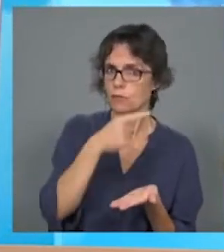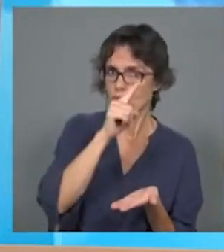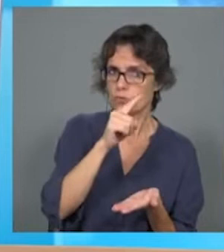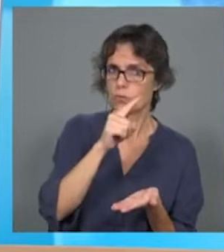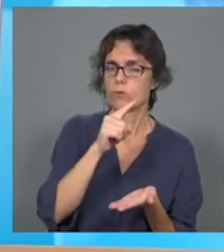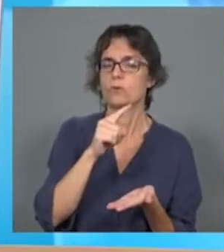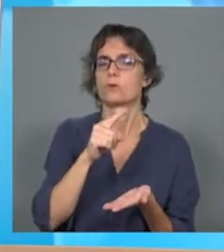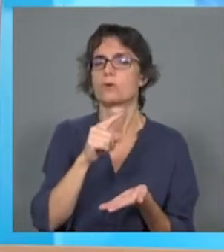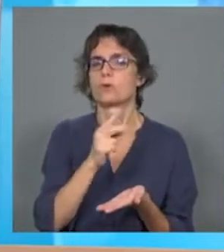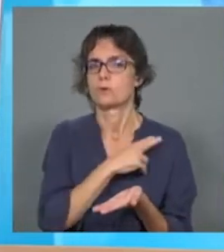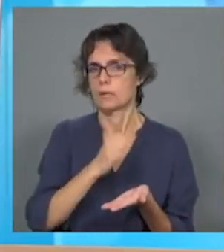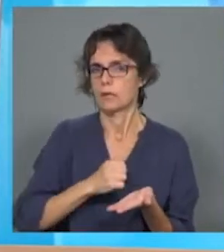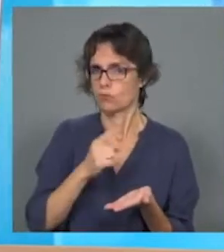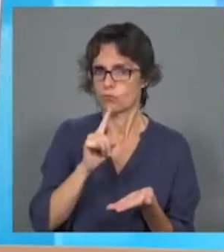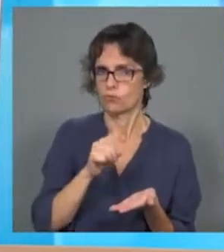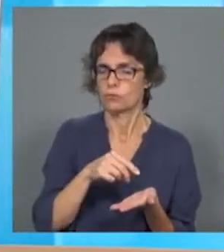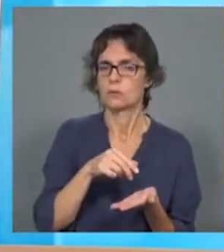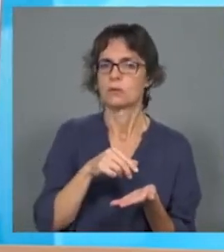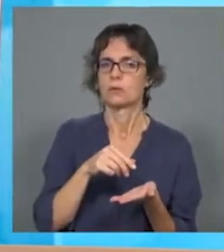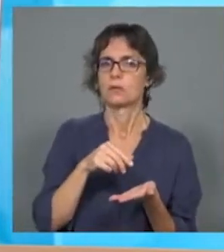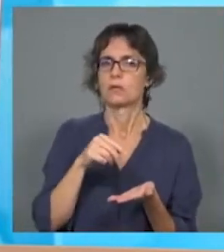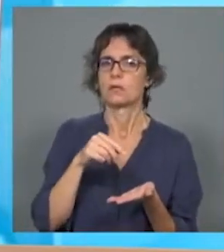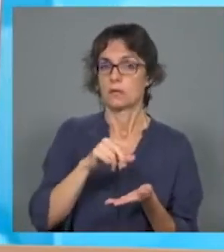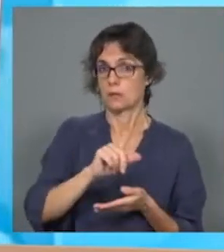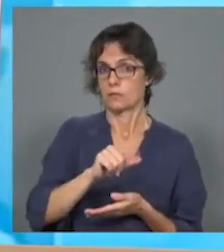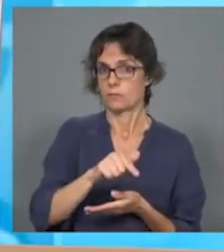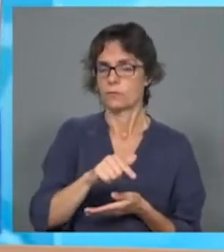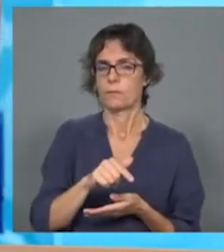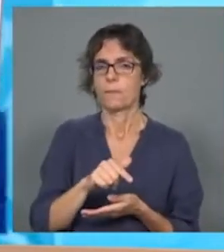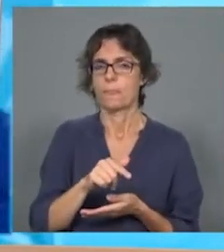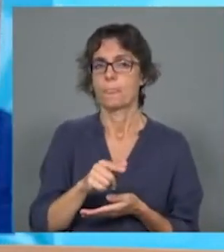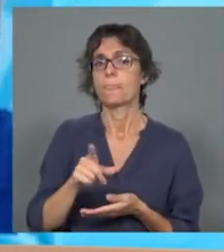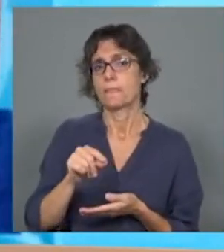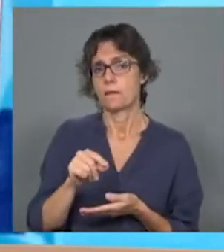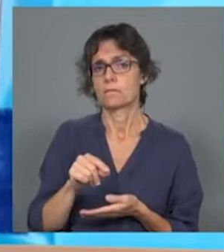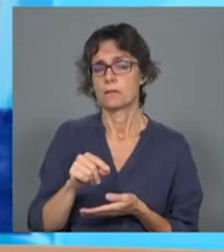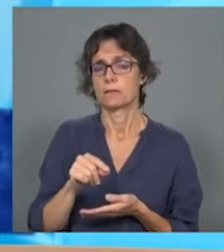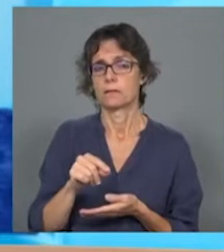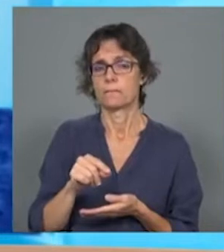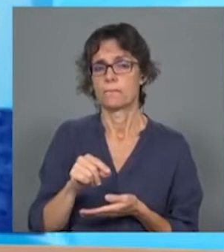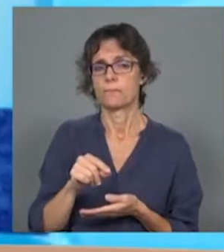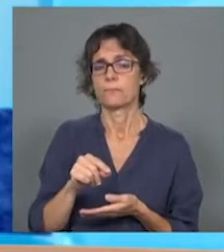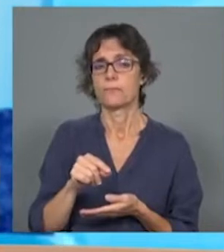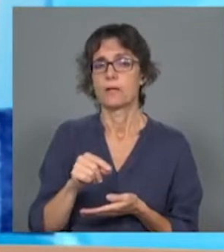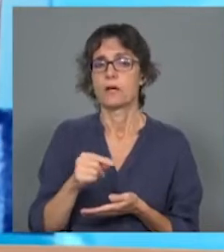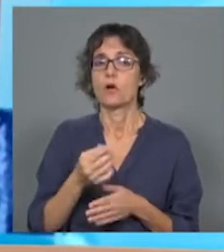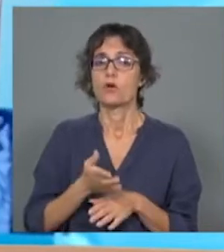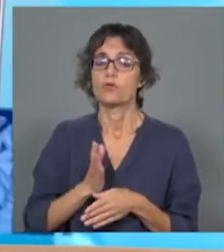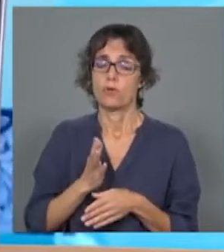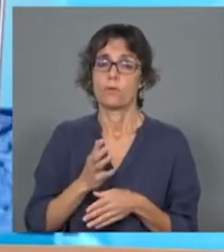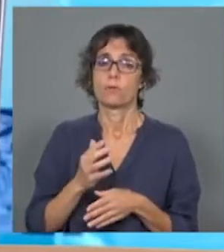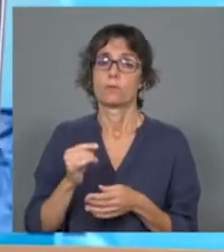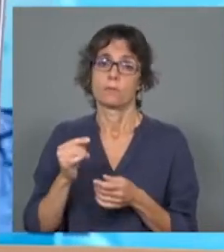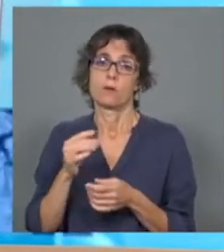sessões da Universidade Católica aqui em Lisboa, e também não é, digamos assim, apenas e só para